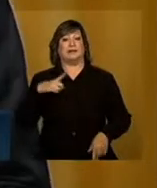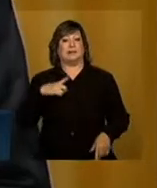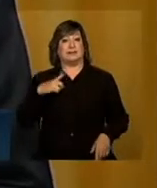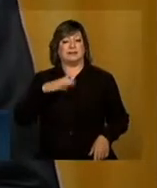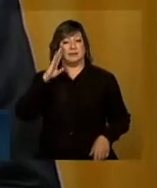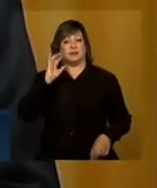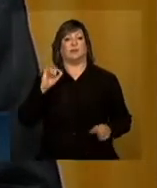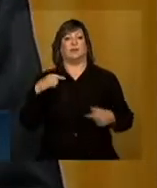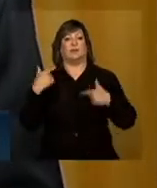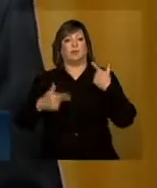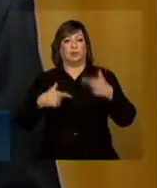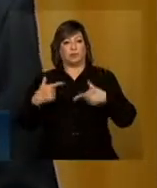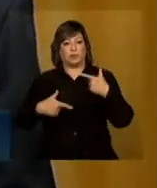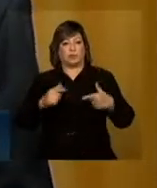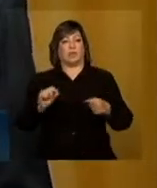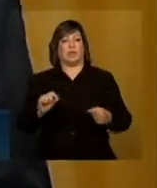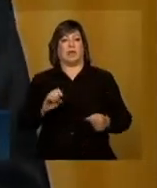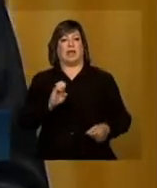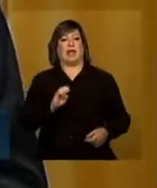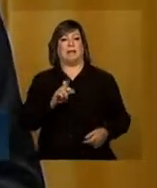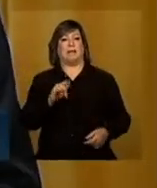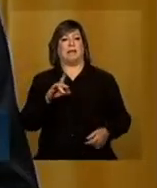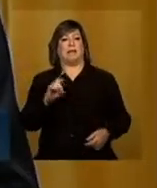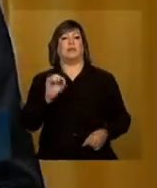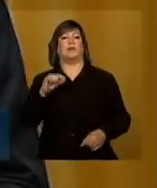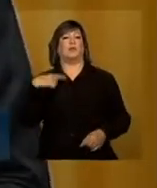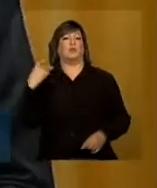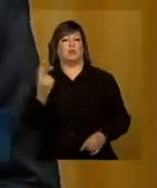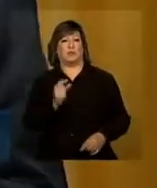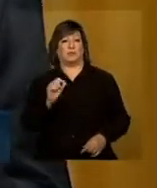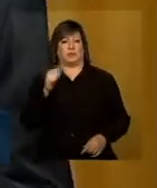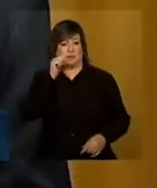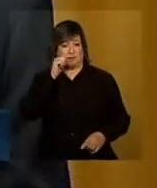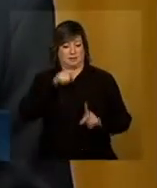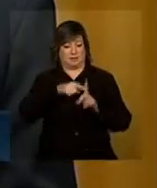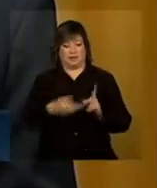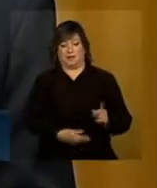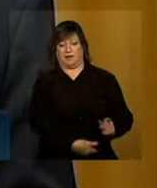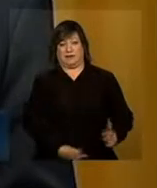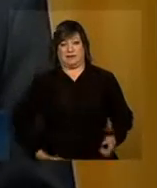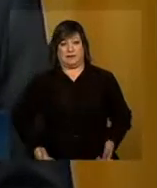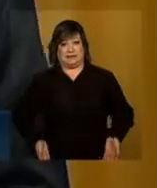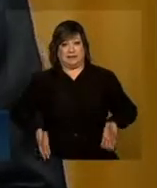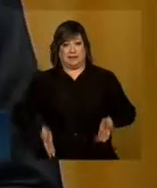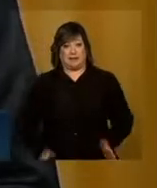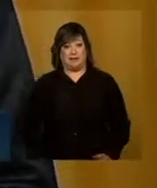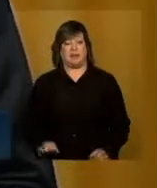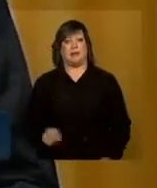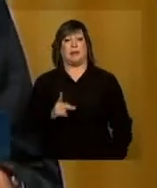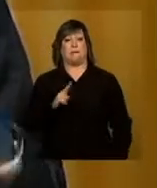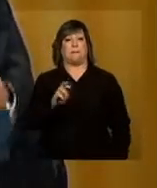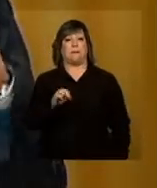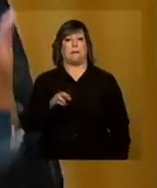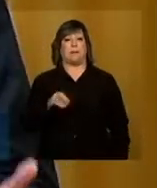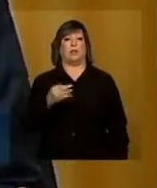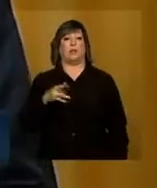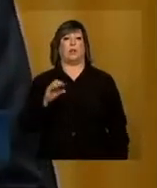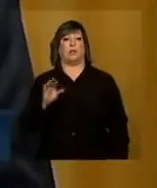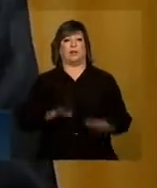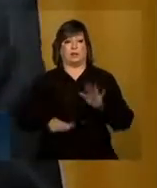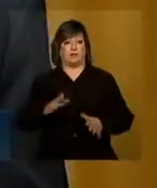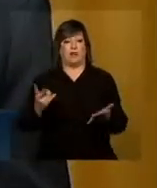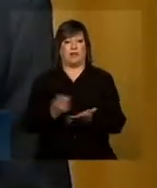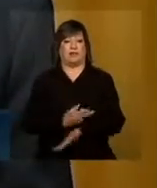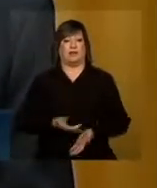tréguas, lutado contra uma verdadeira epidemia, que é das cesarianas, que leva à prematuridade, participando de todos os fóruns, interagindo